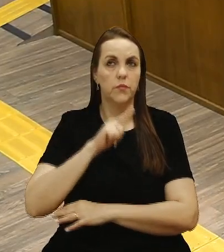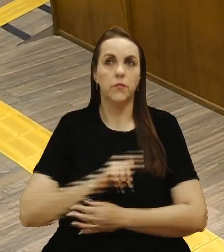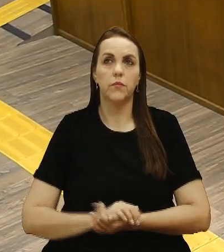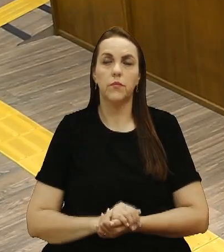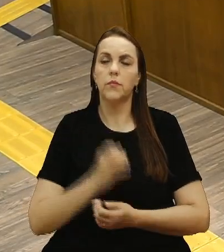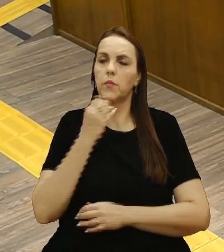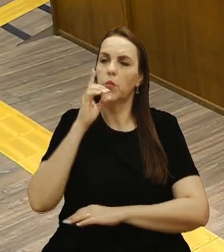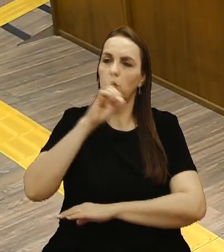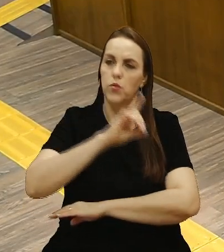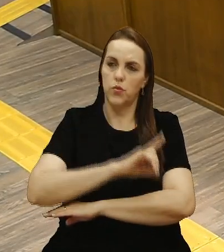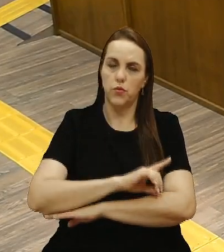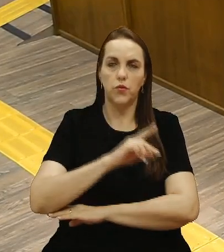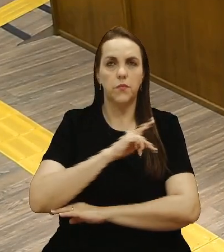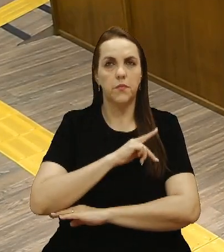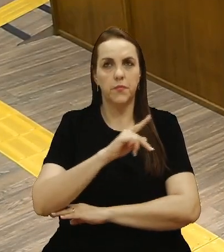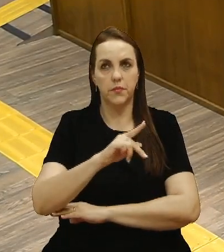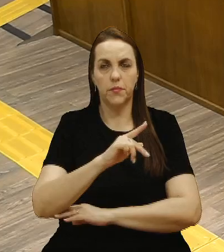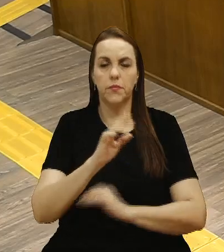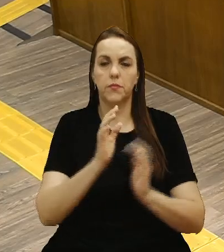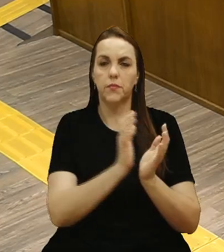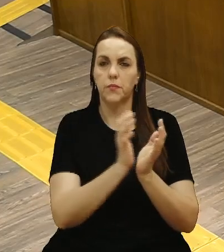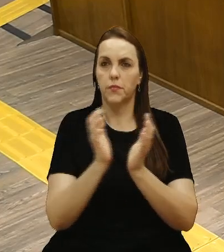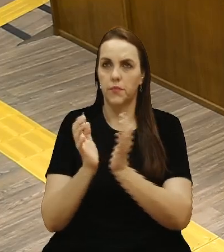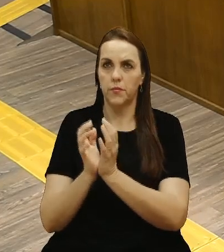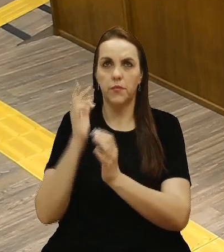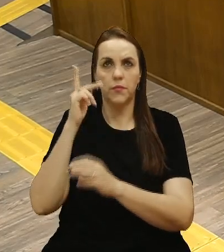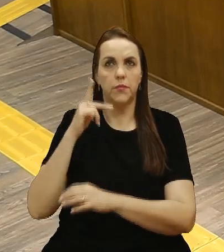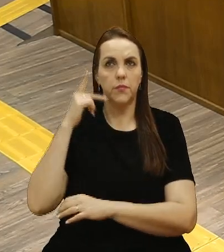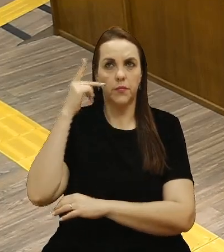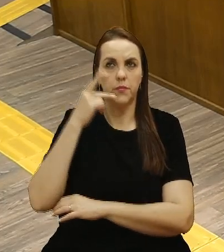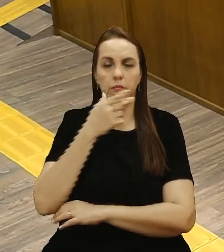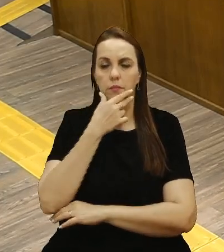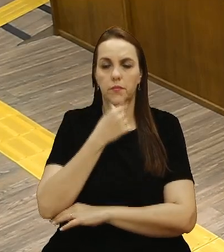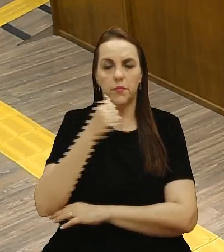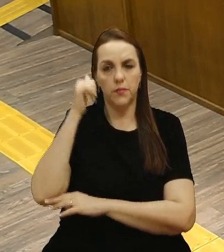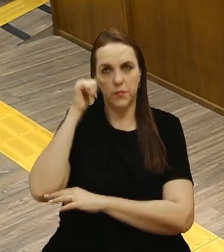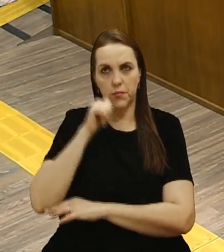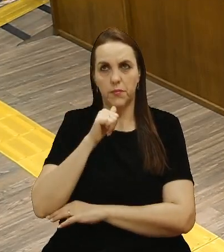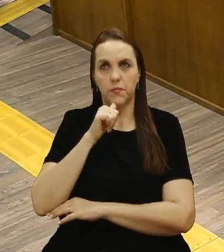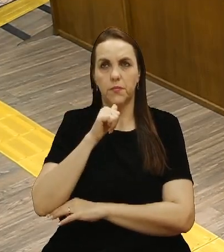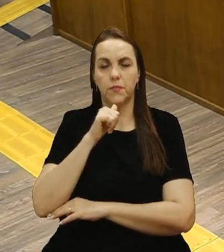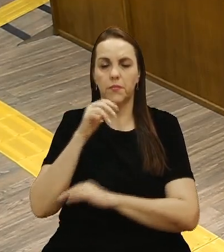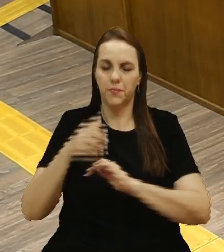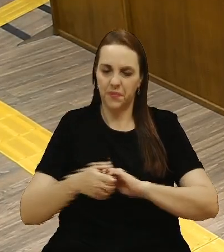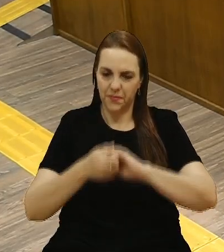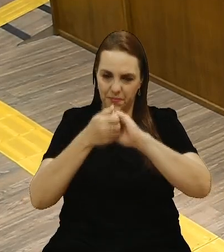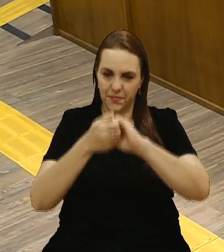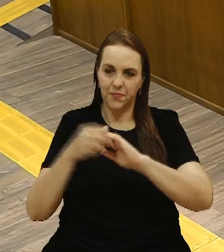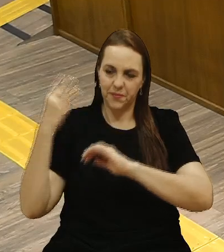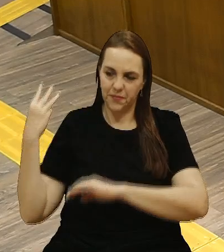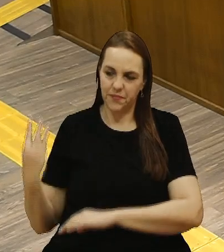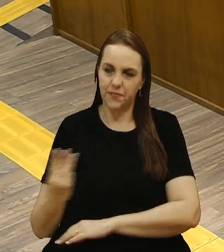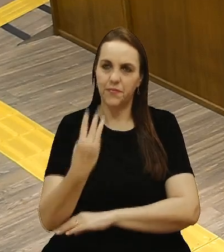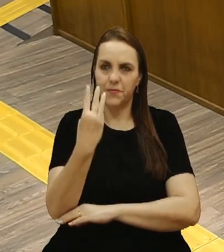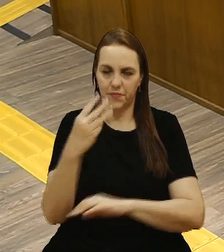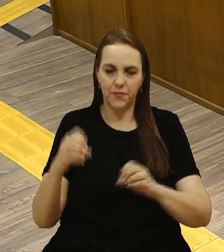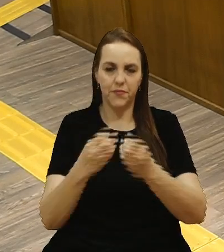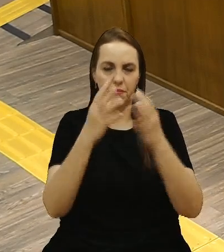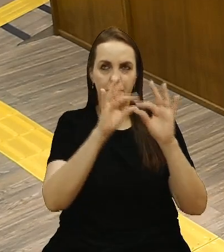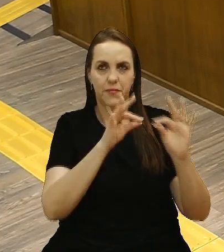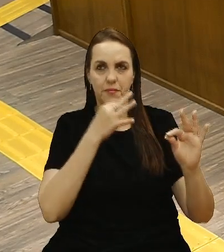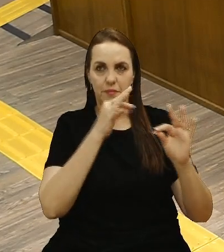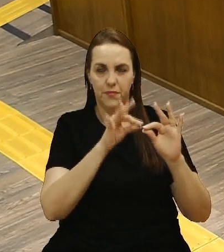Bom dia, presidente, colegas vereadores, vereadoras, saudar a corte da Festa da Uva, que acabou de nos